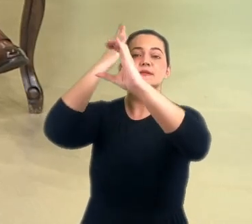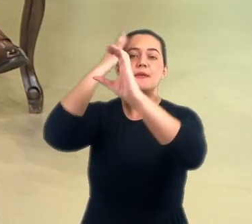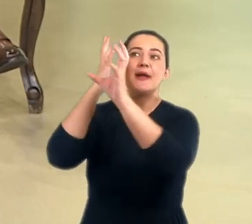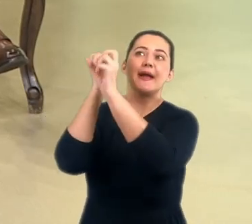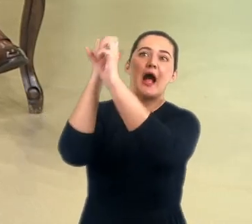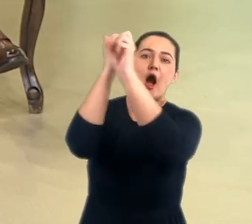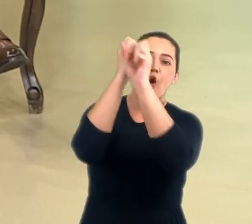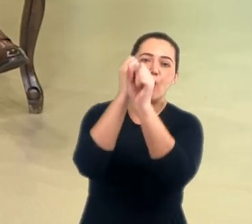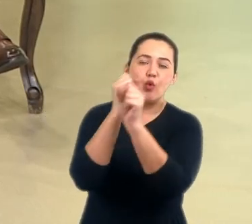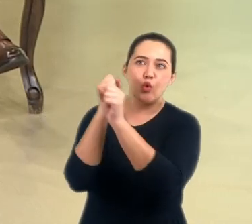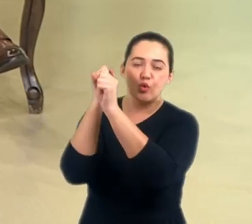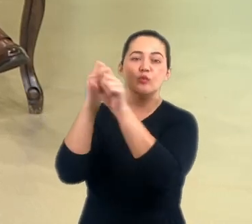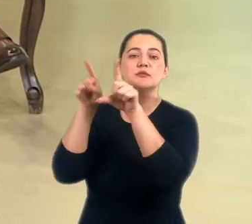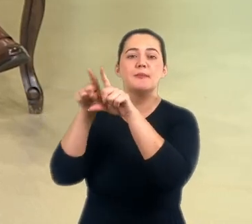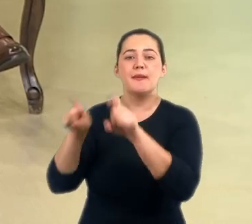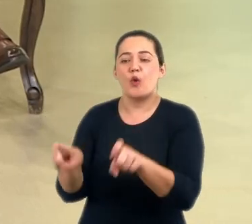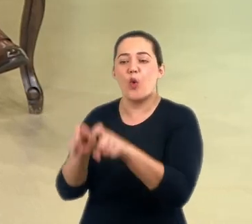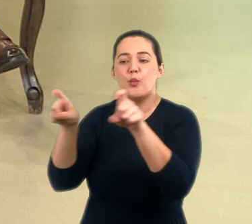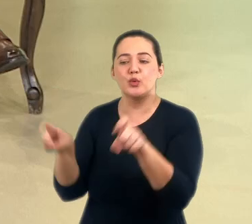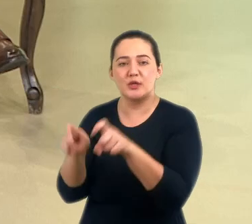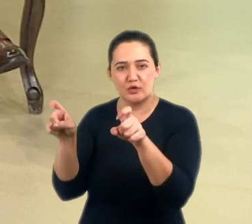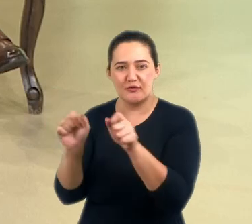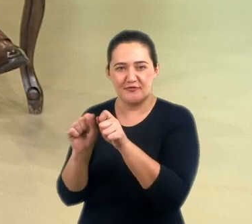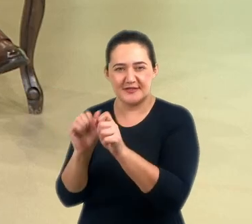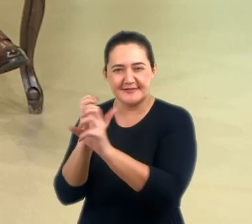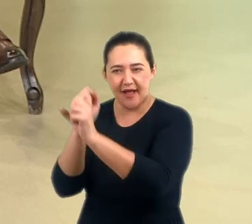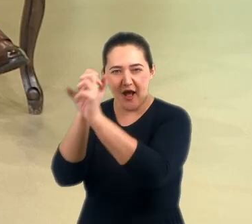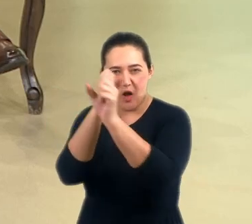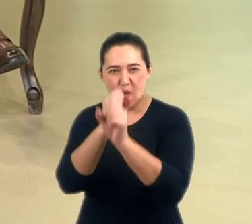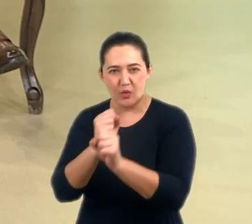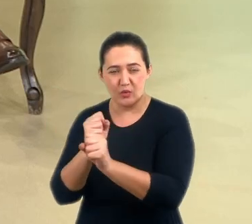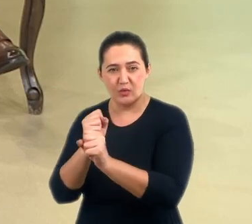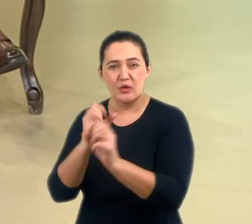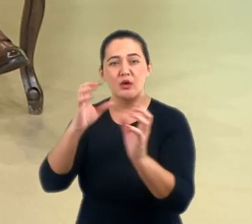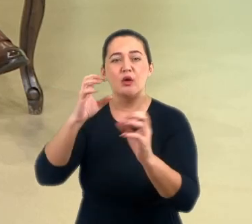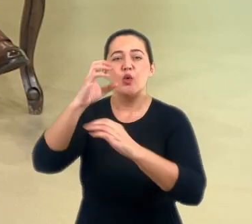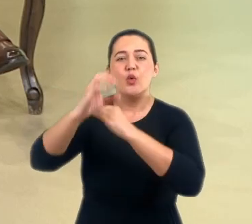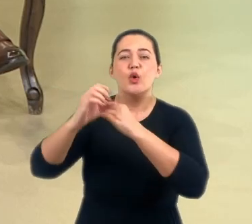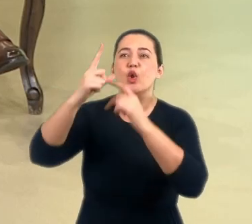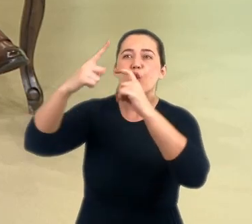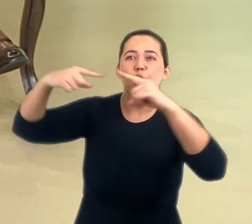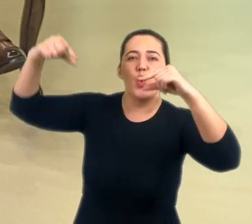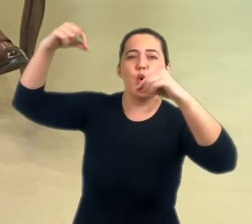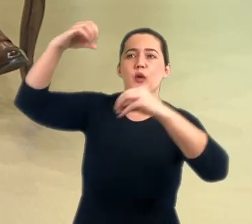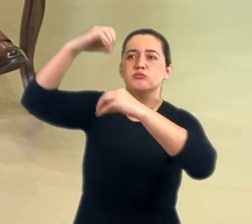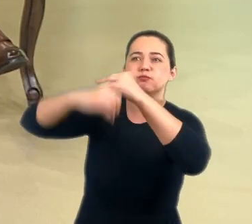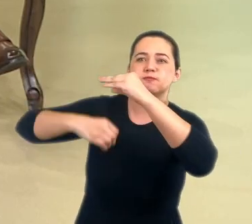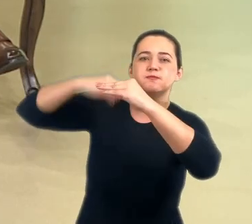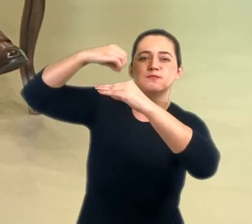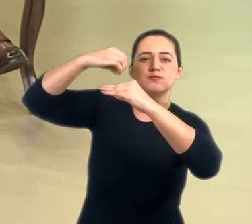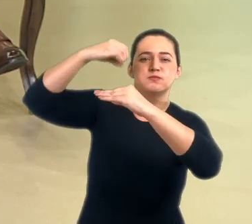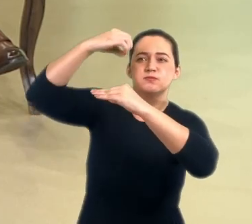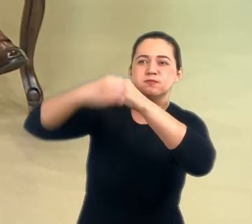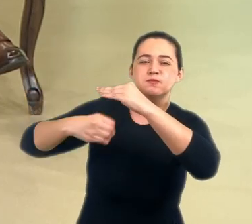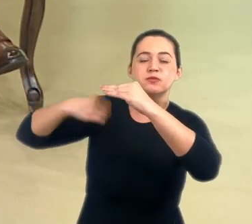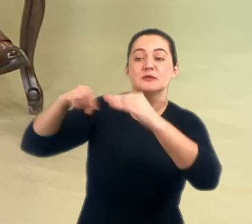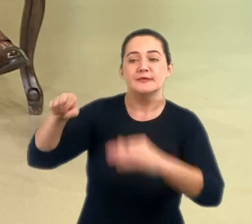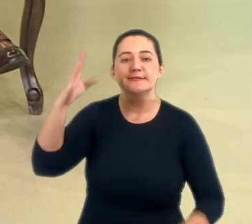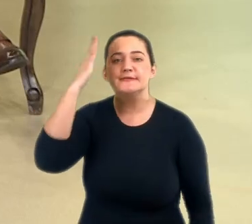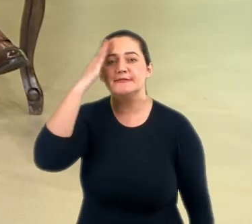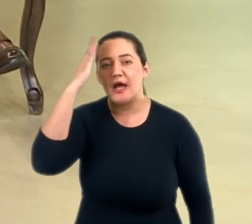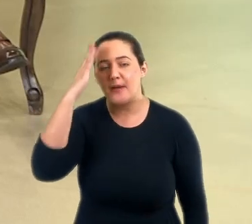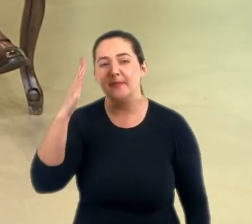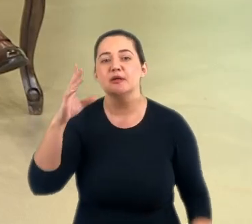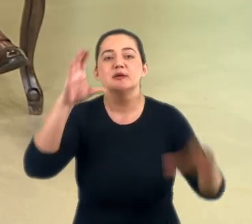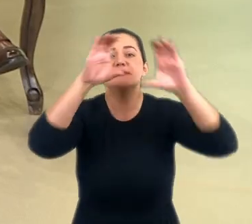de programas de computador, eles conseguem saber como estava o céu de um determinado país